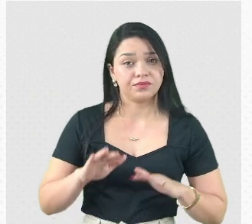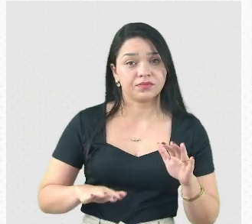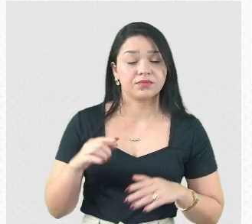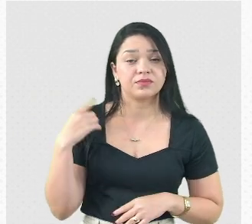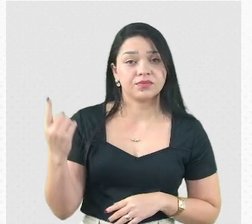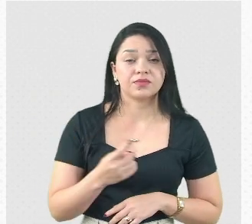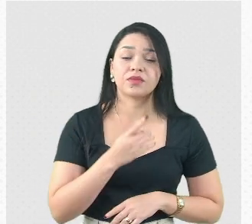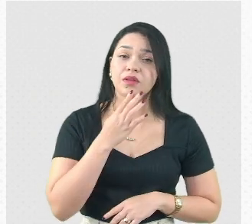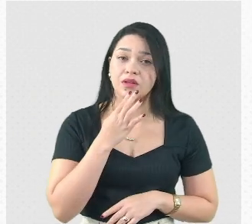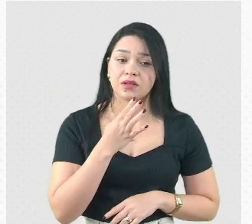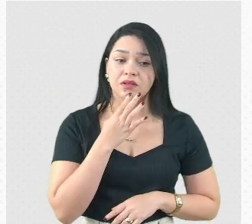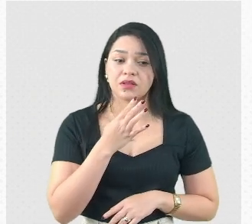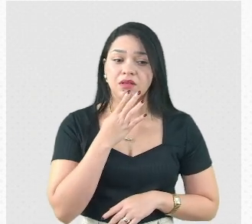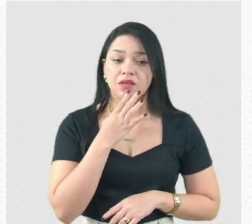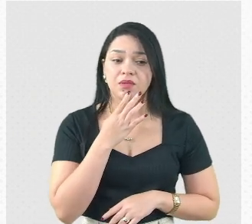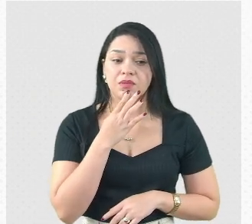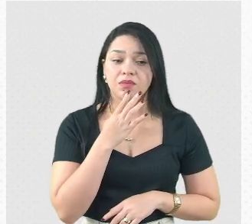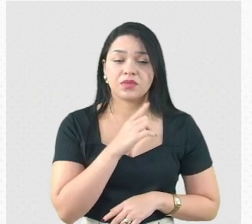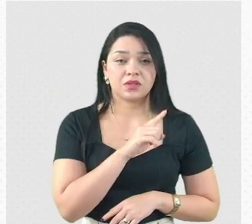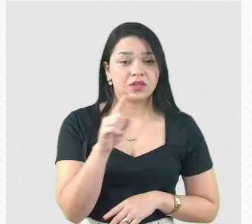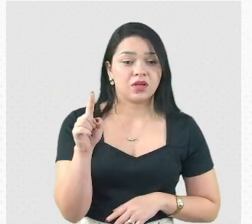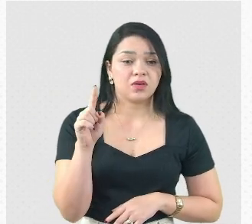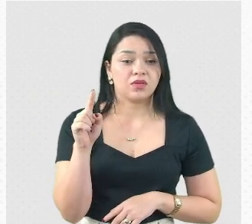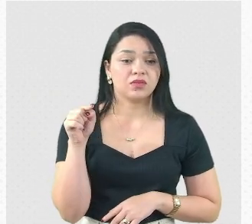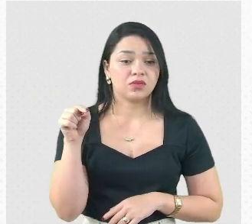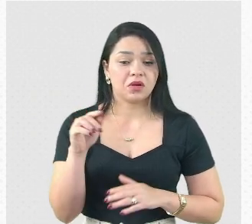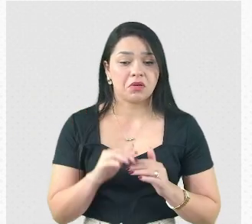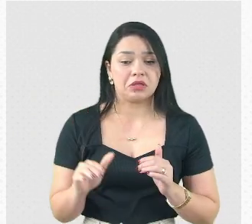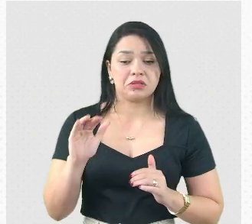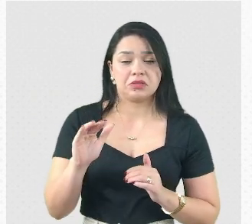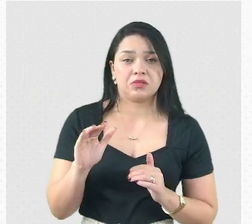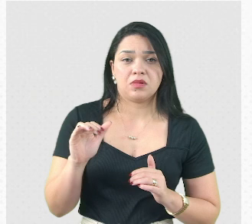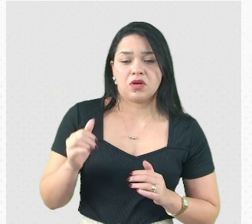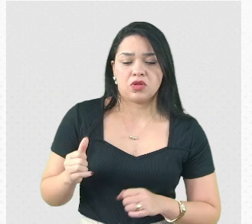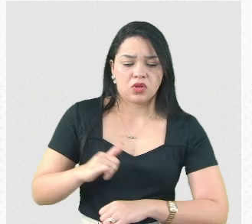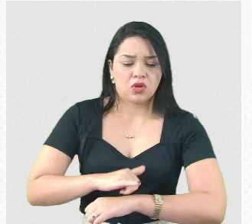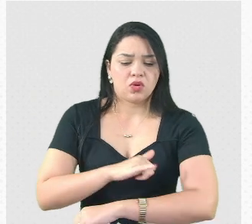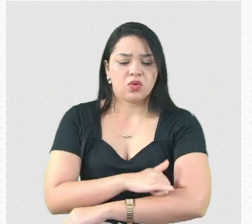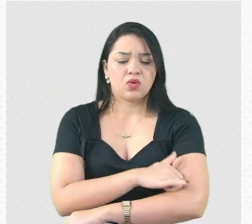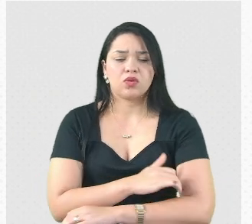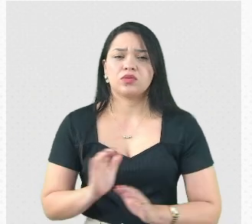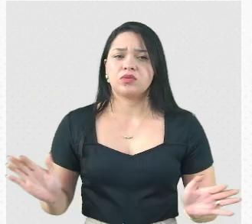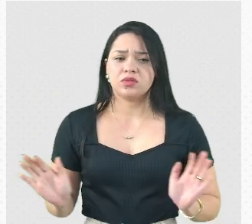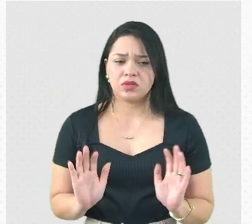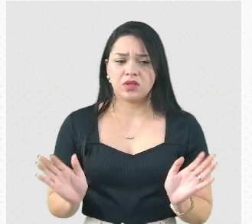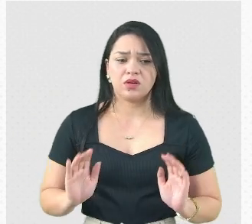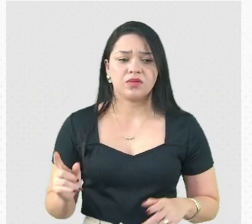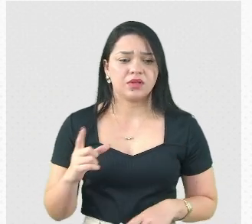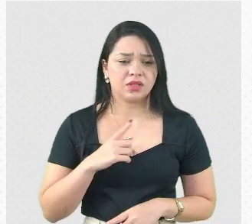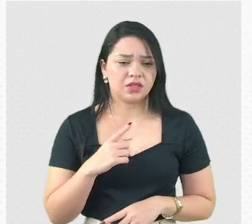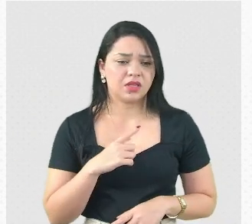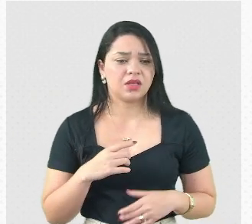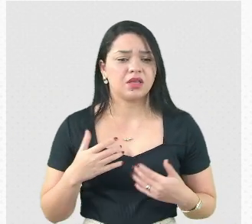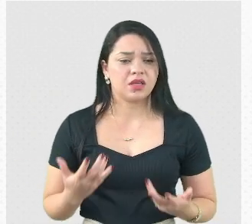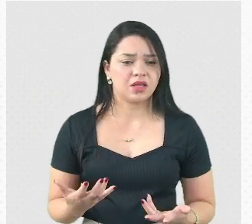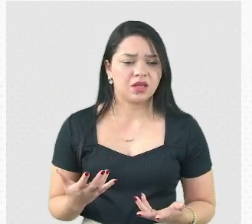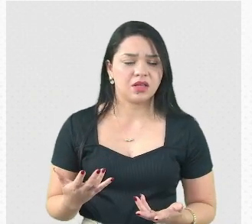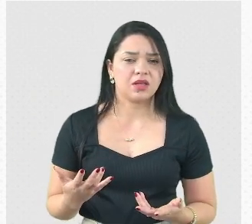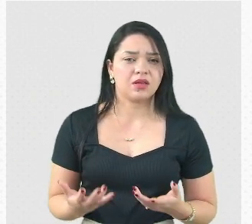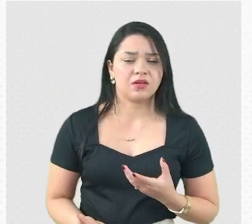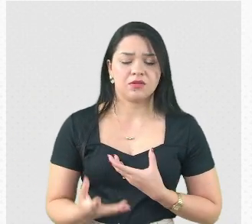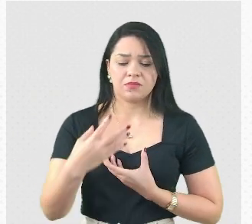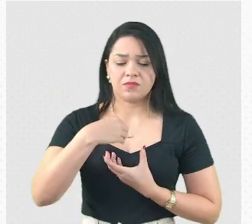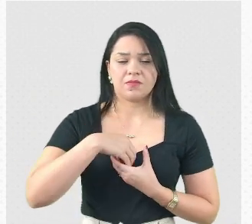que nós conhecemos, eles não são indivíduos que estão acima do peso. E são indivíduos que eles têm uma alta